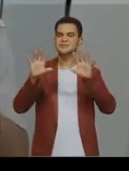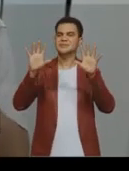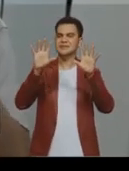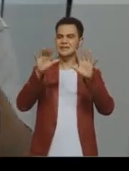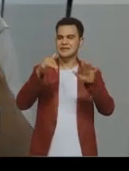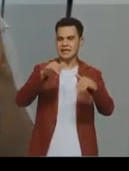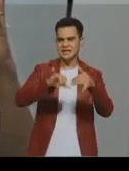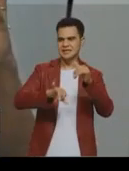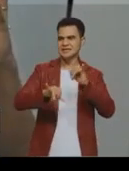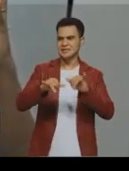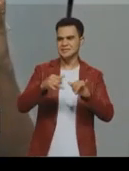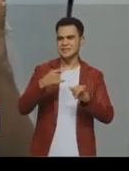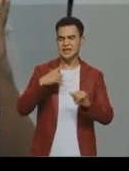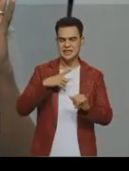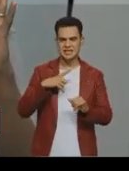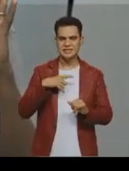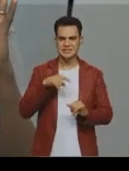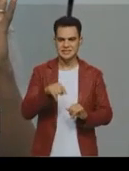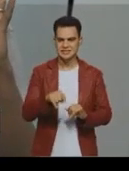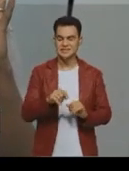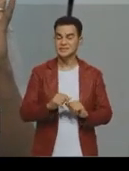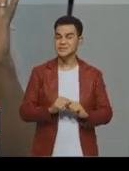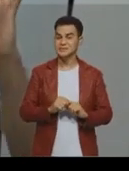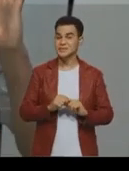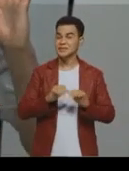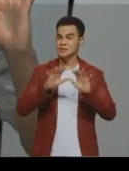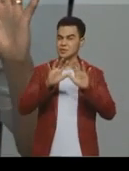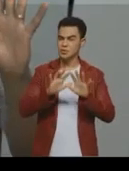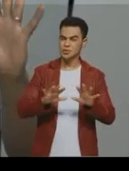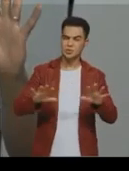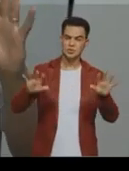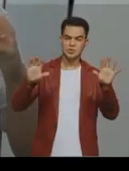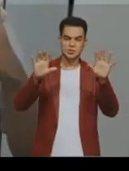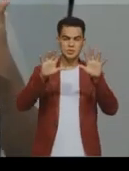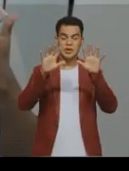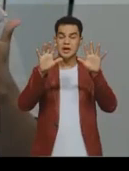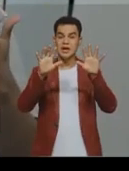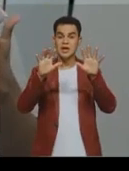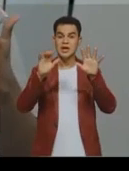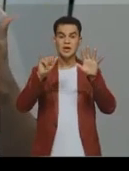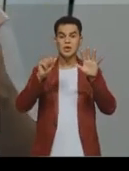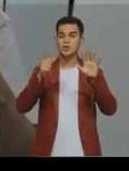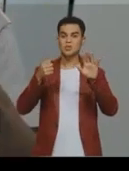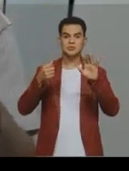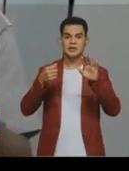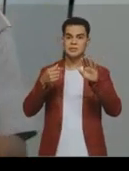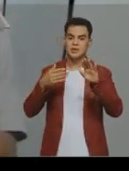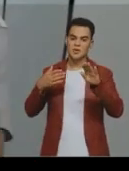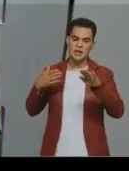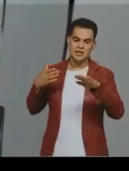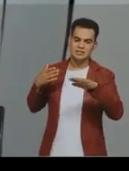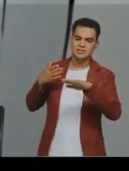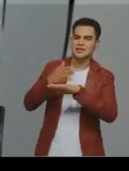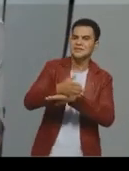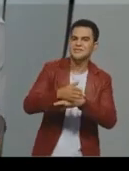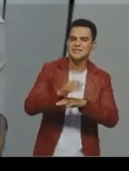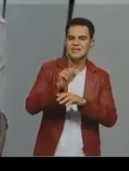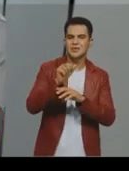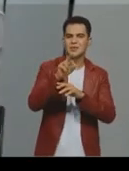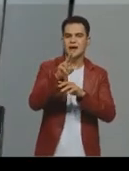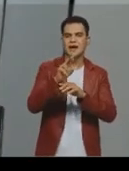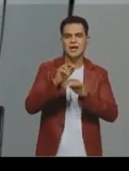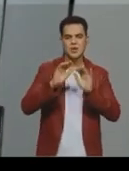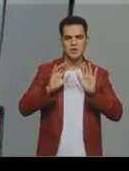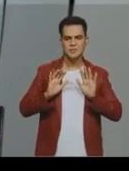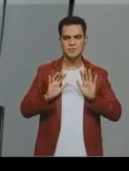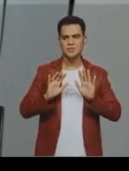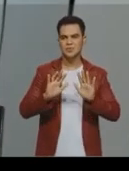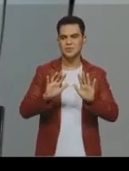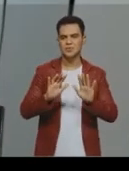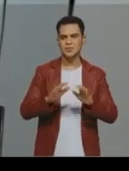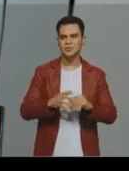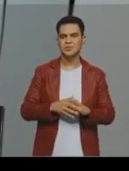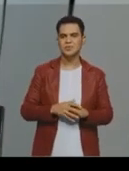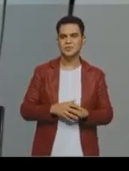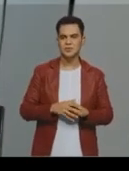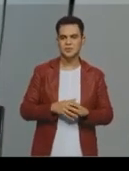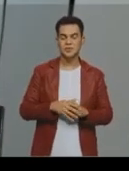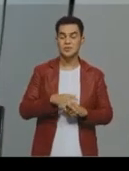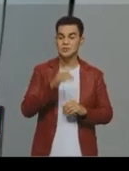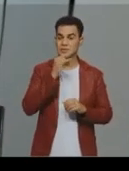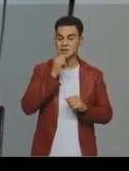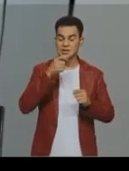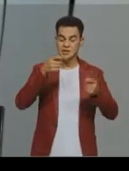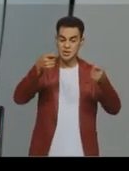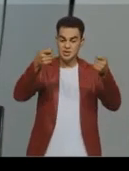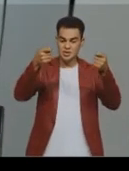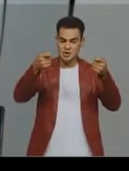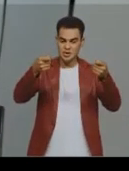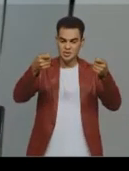mais tranquilidade. Mas, ou seja, eles ocupam espaço. Eu não atravesso o ar, eu empurro o ar, né? Quando eu solto uma folha aqui, ó, ela cai devagar